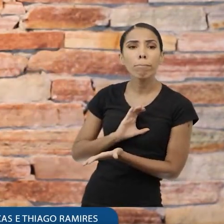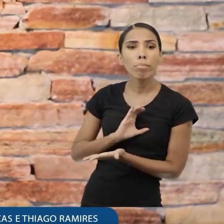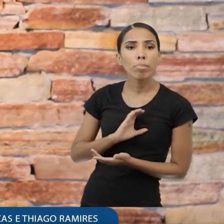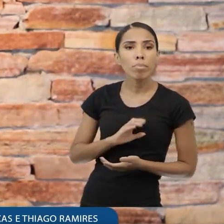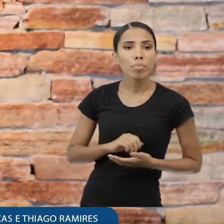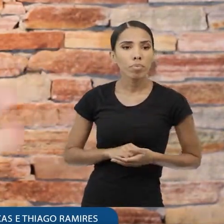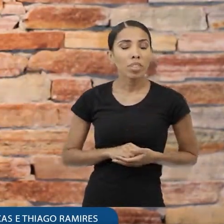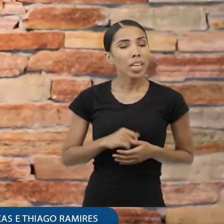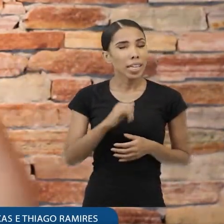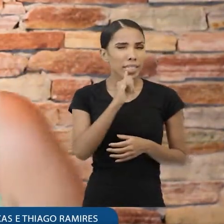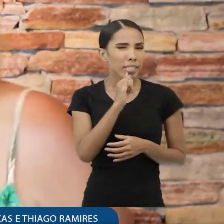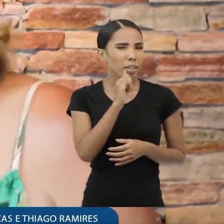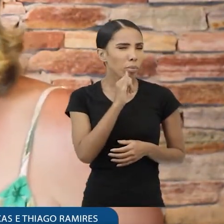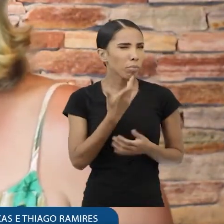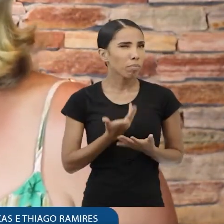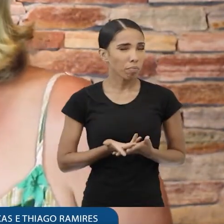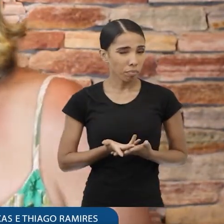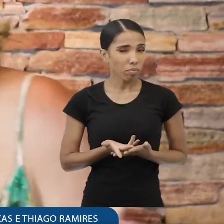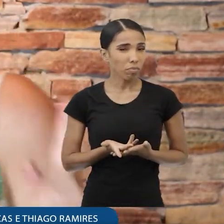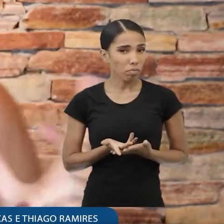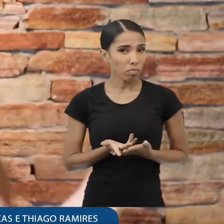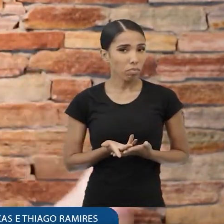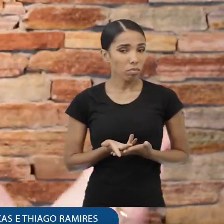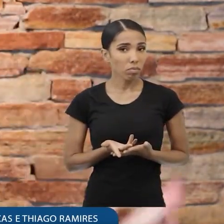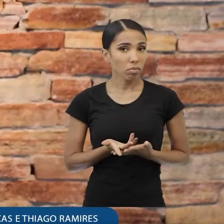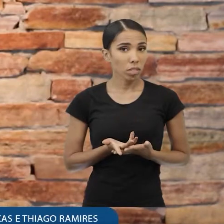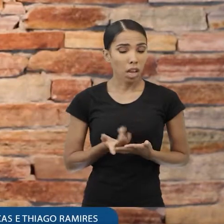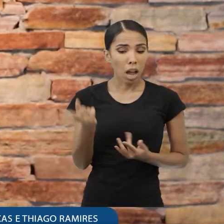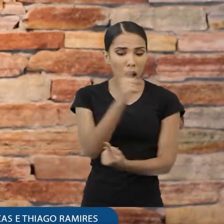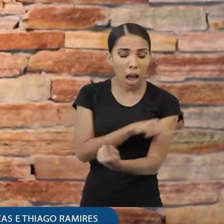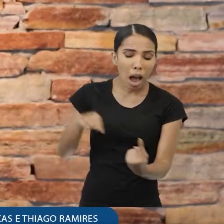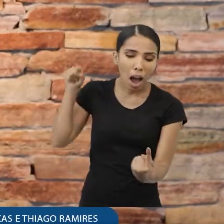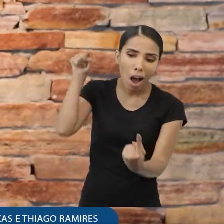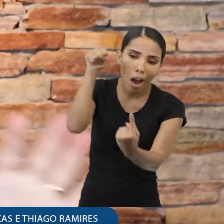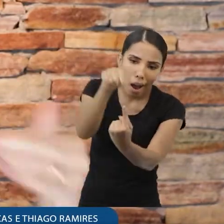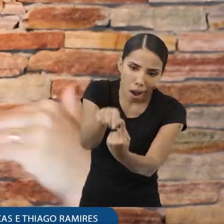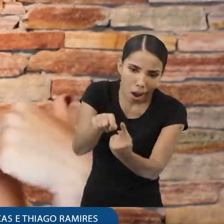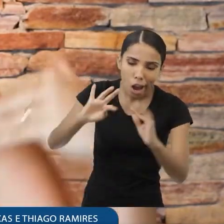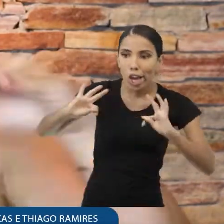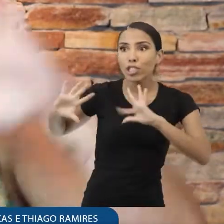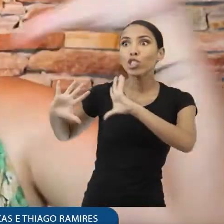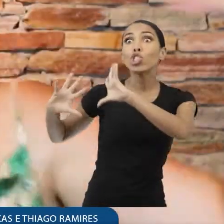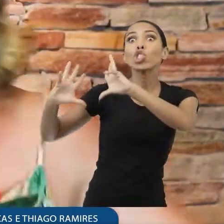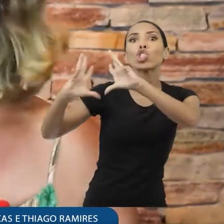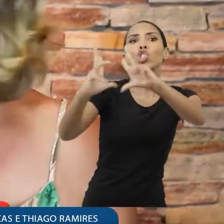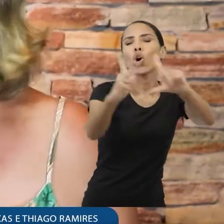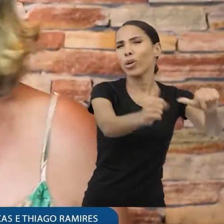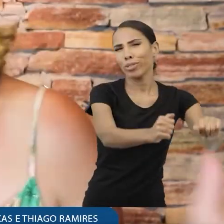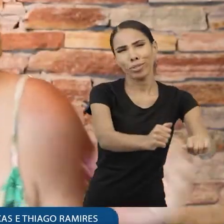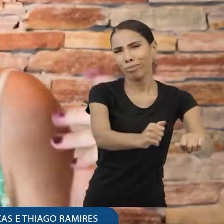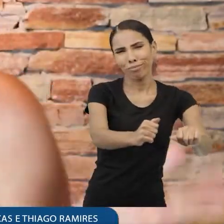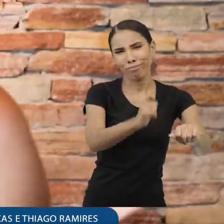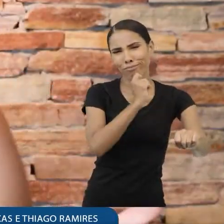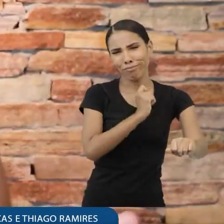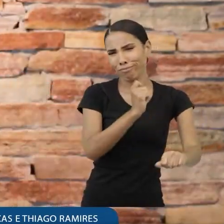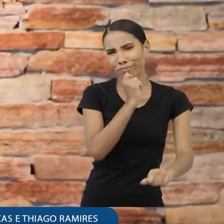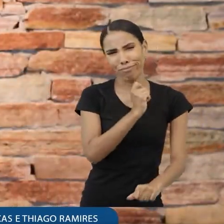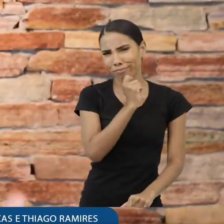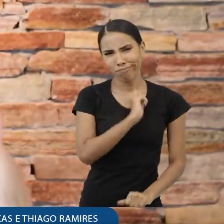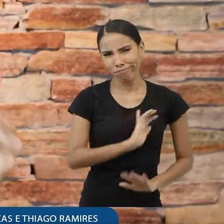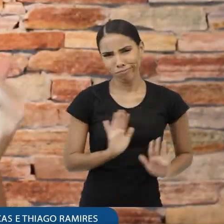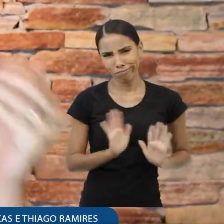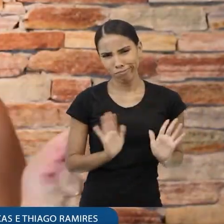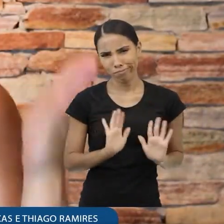sair daquele lugar comum, como, por exemplo, a definição do público-alvo. Meu público-alvo é para todo mundo. Não existe isso,